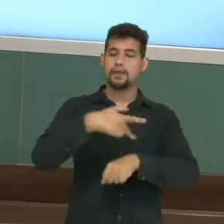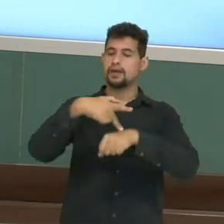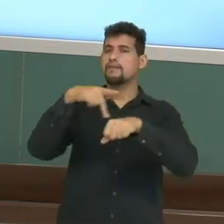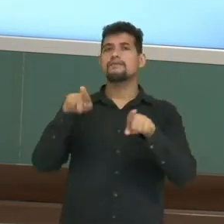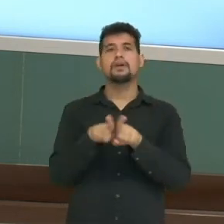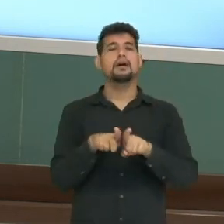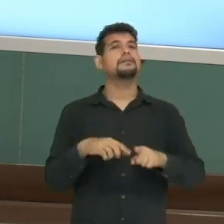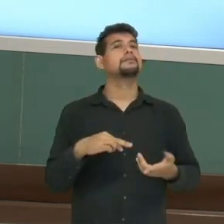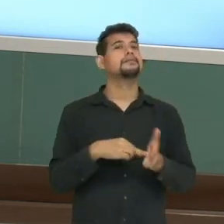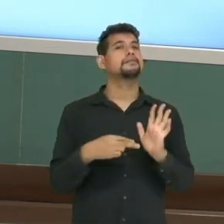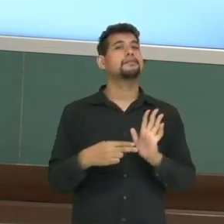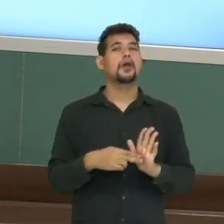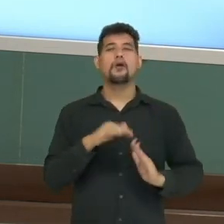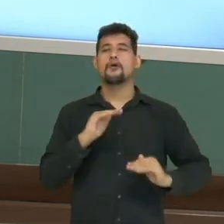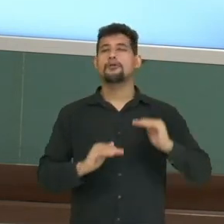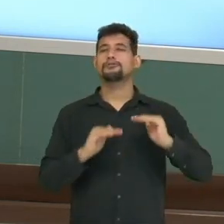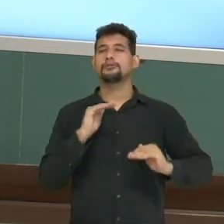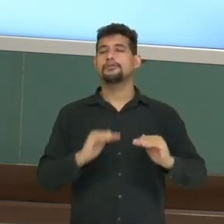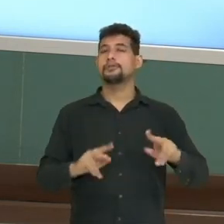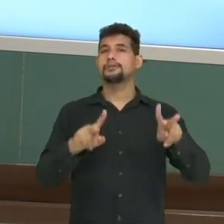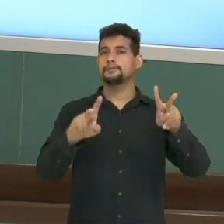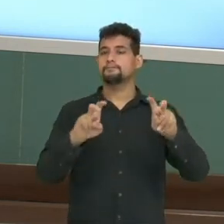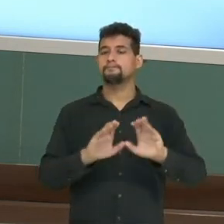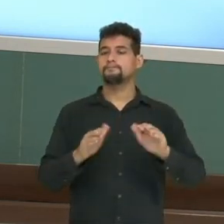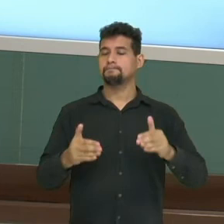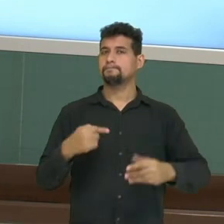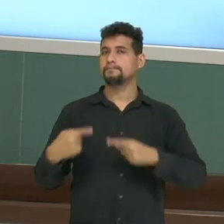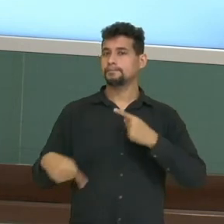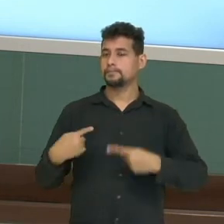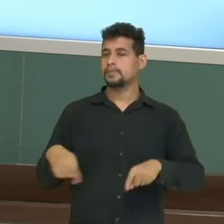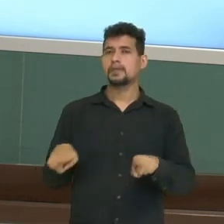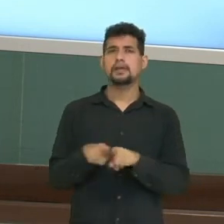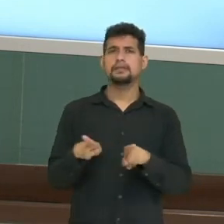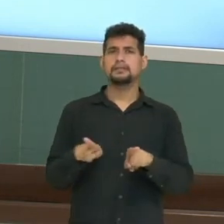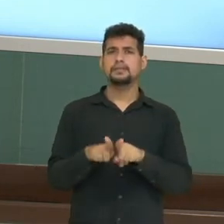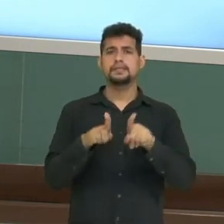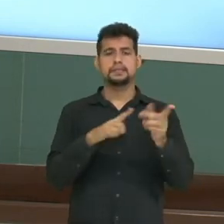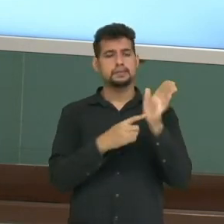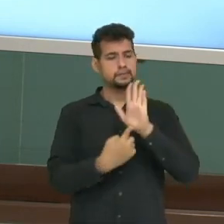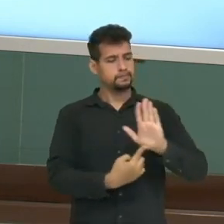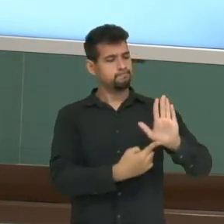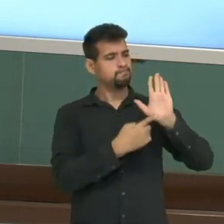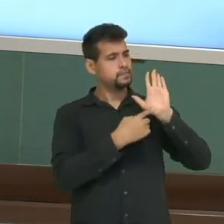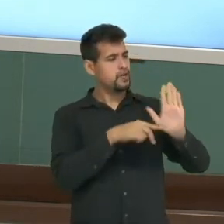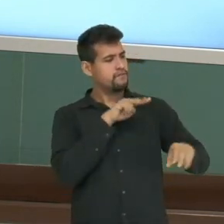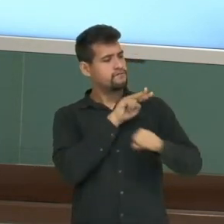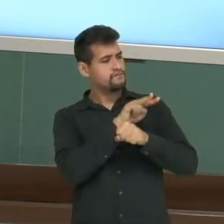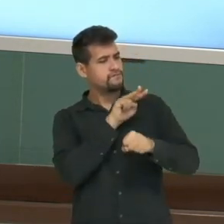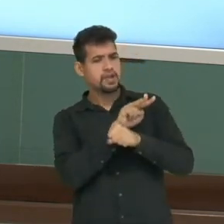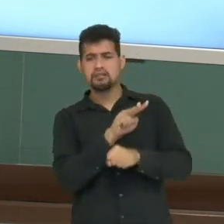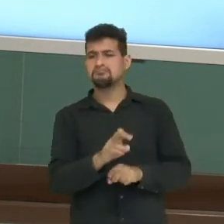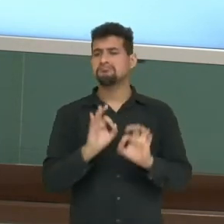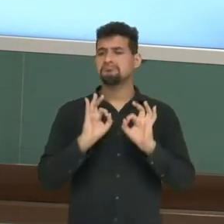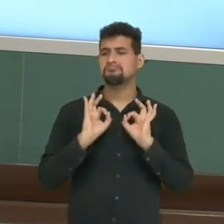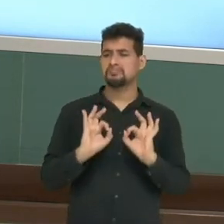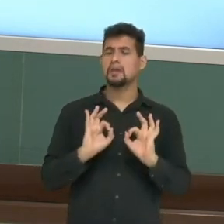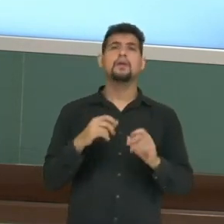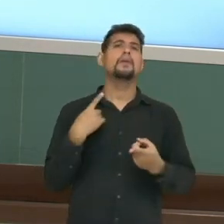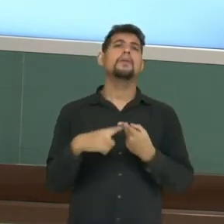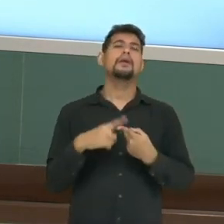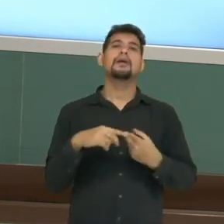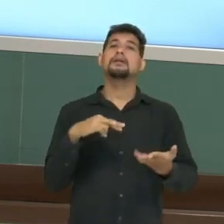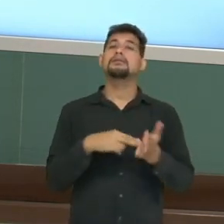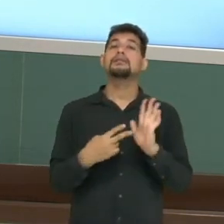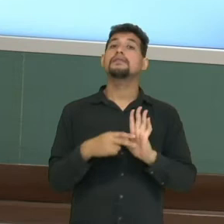chances de controle sobre a gestão pública, maiores chances de transparência, de fiscalização mesmo, porque